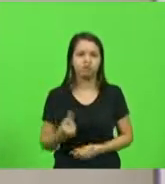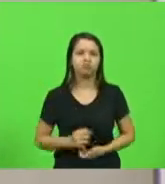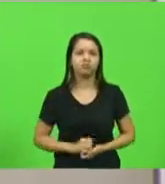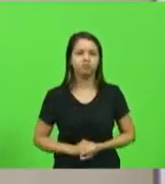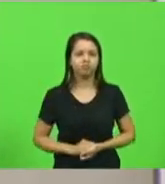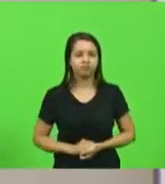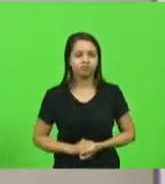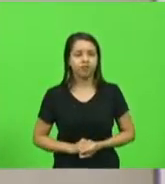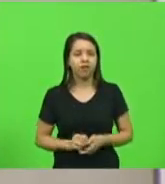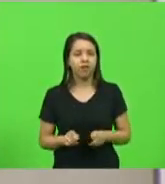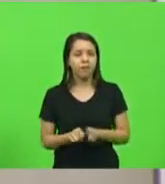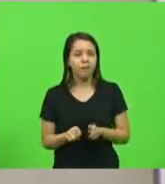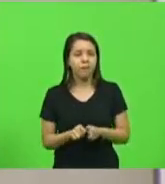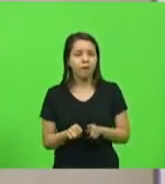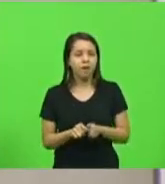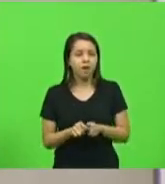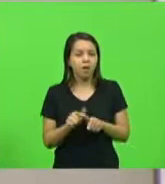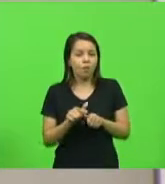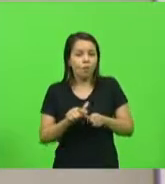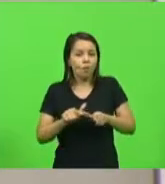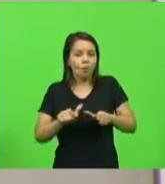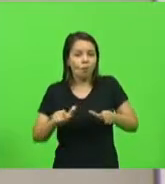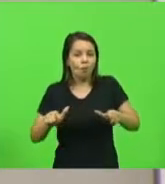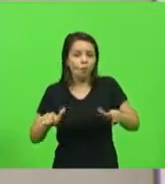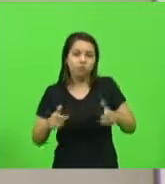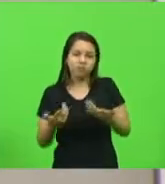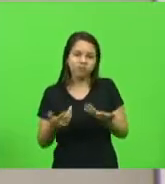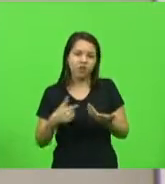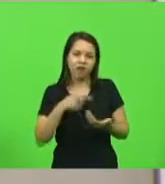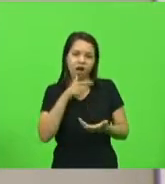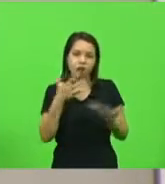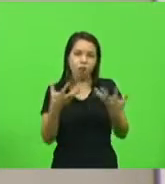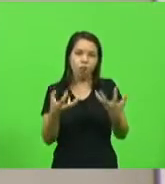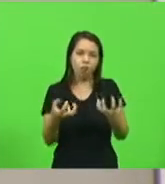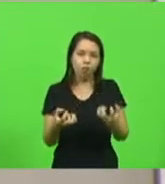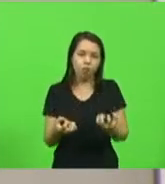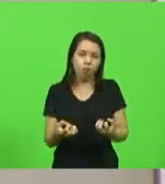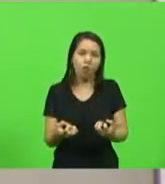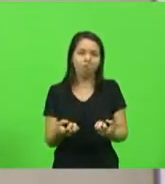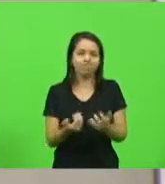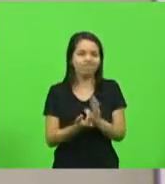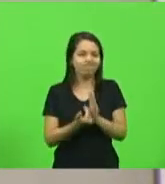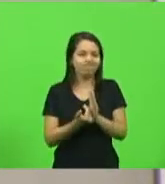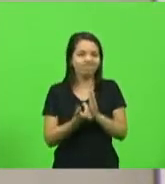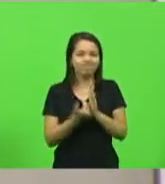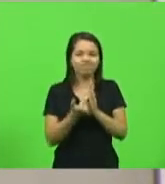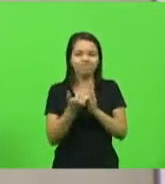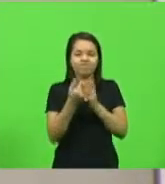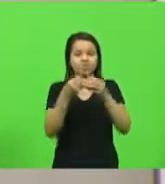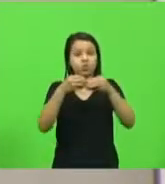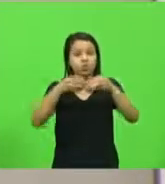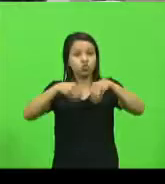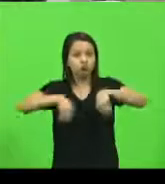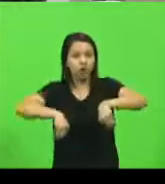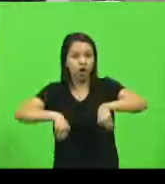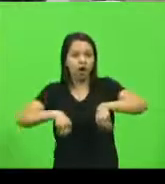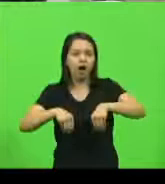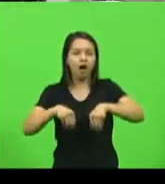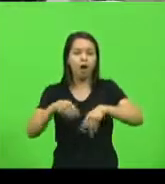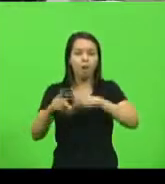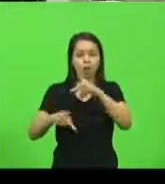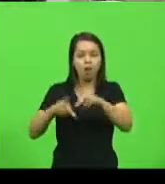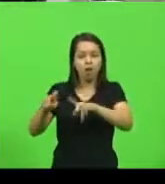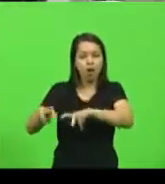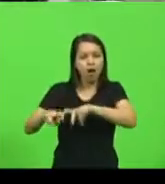pela seca, né, que a estiagem, que falei há pouco, foi a que mais tem prejudicado o nosso agricultor,